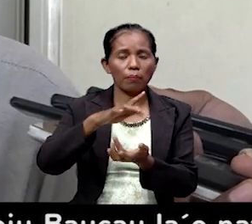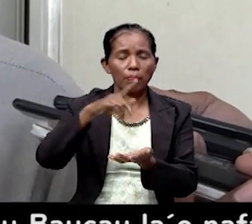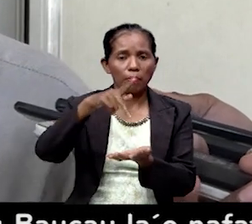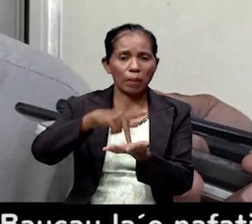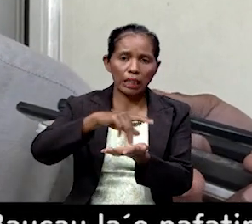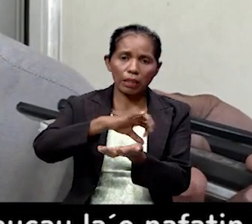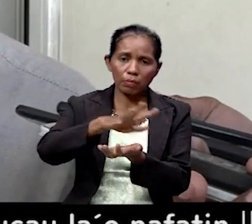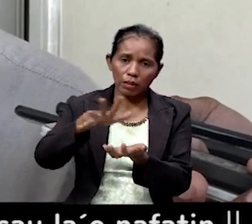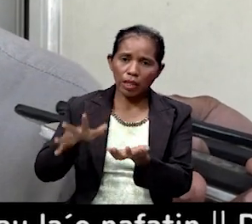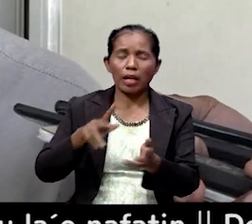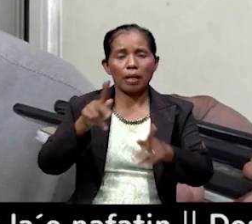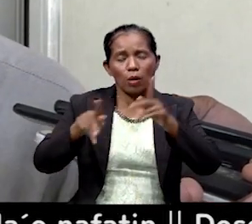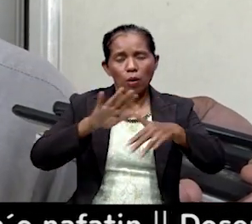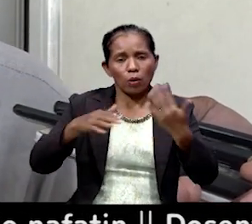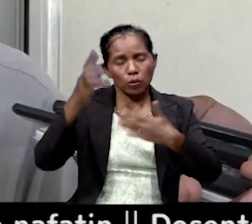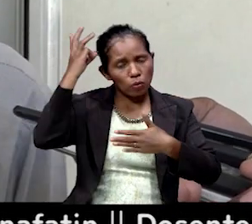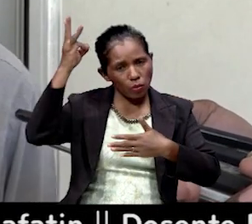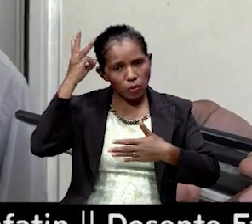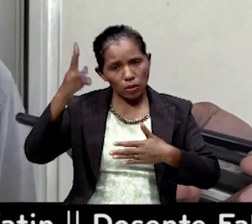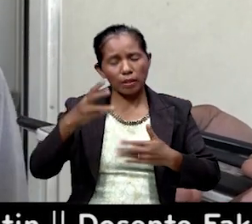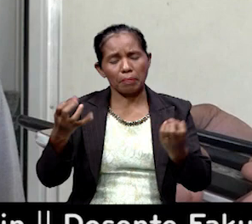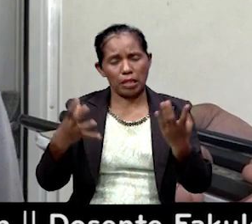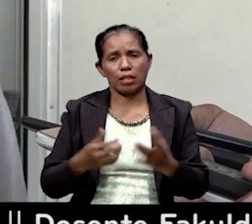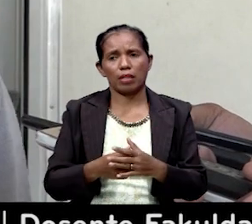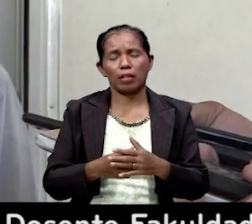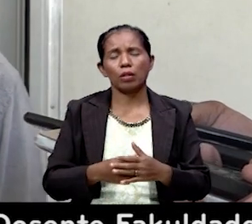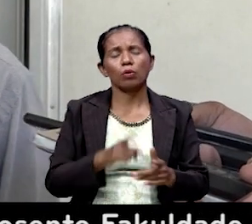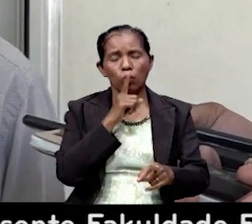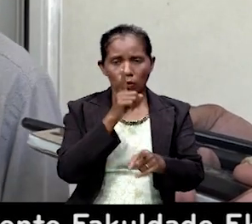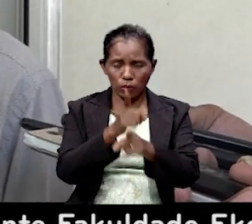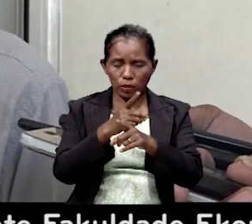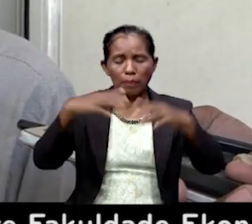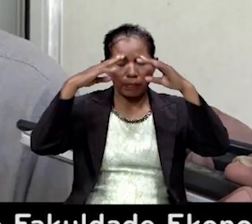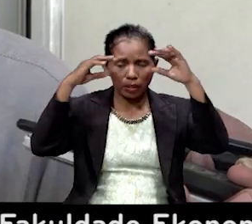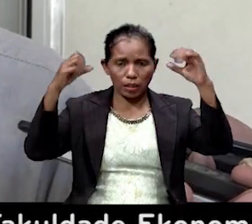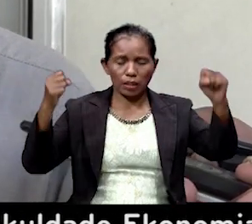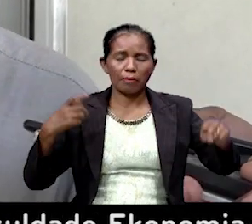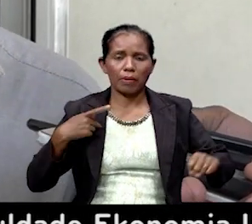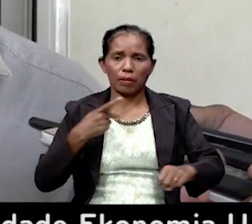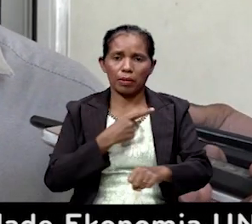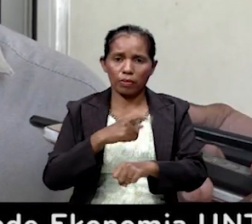é muito preocupa. Eu li o Ros, né, presidente do parlamento, Hanesan,